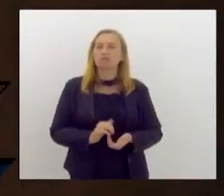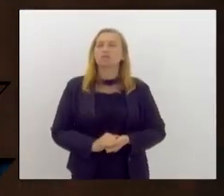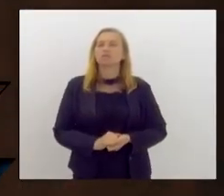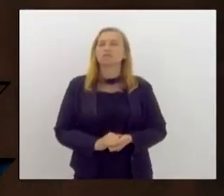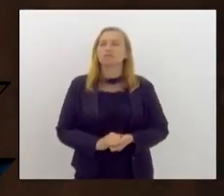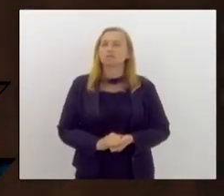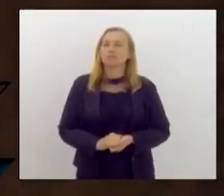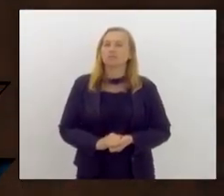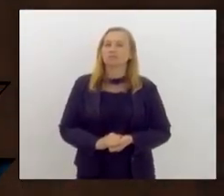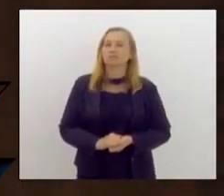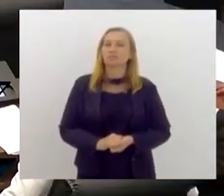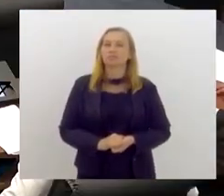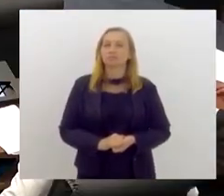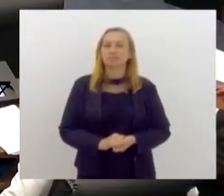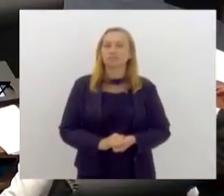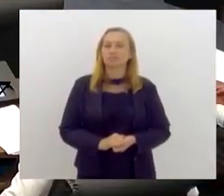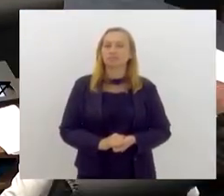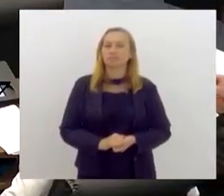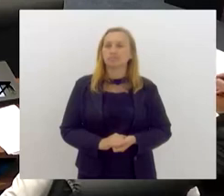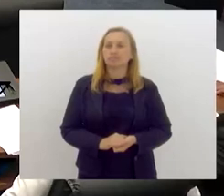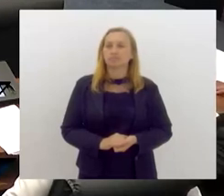DO.